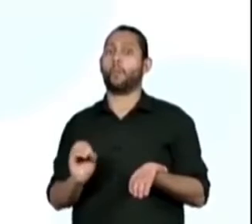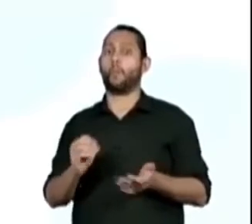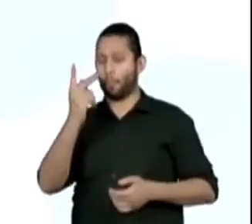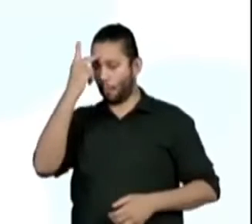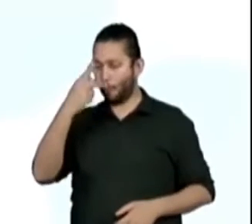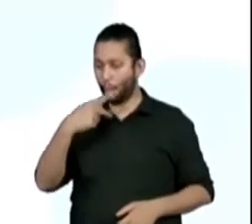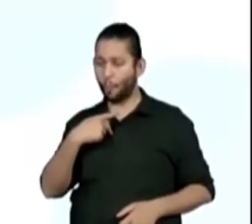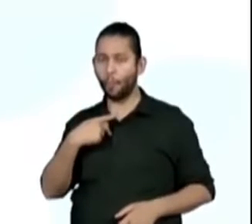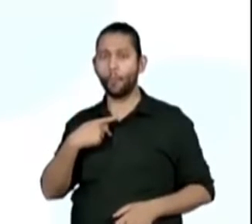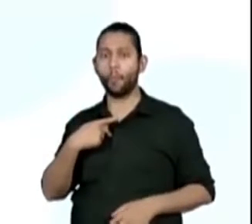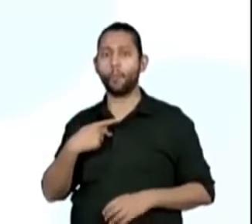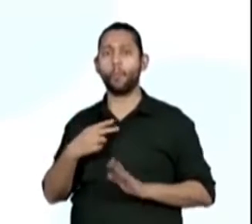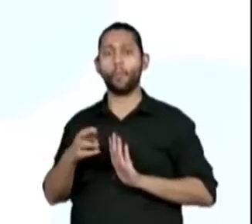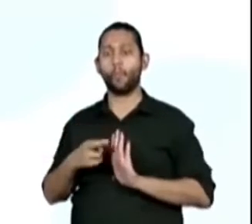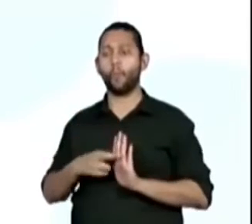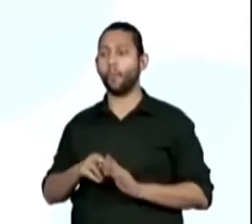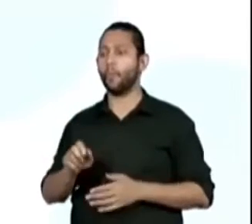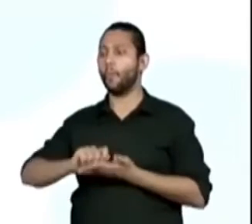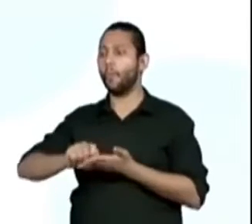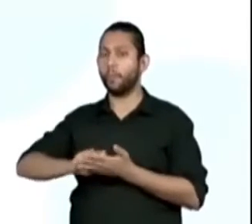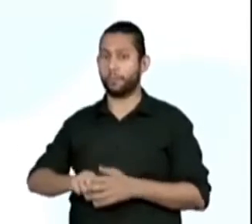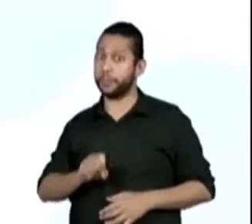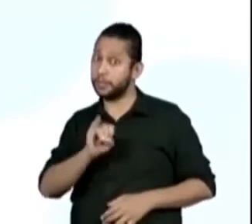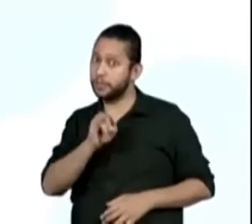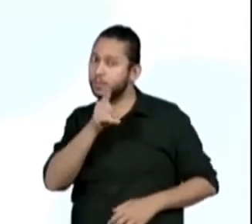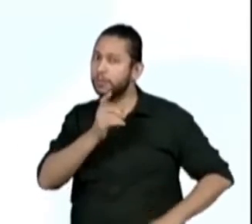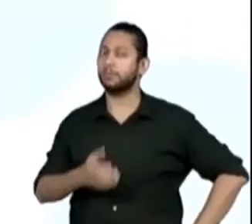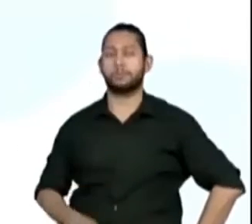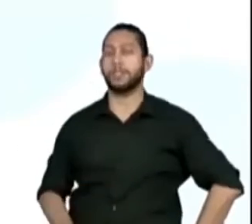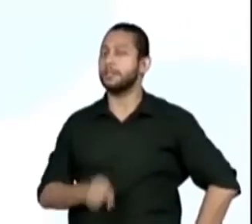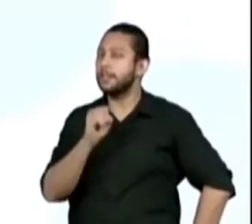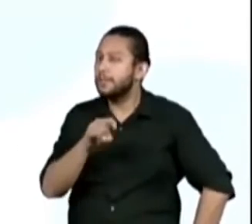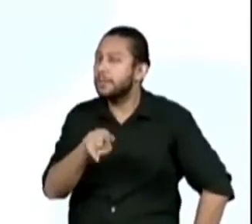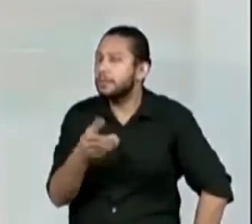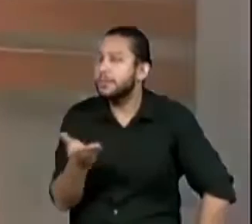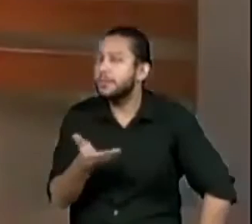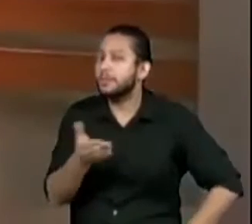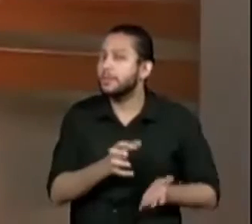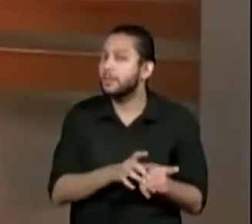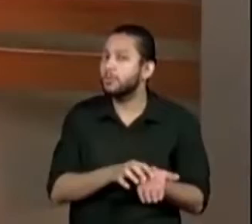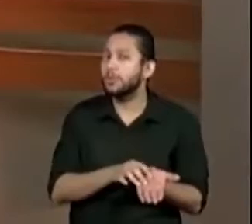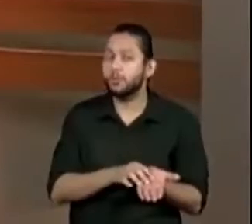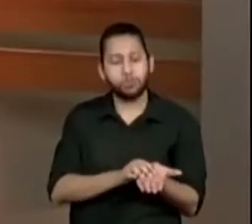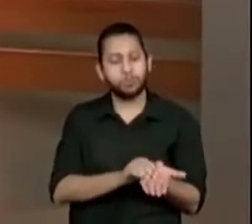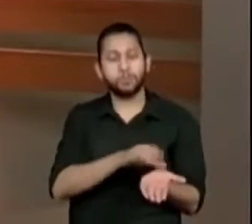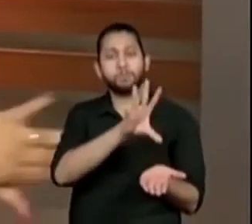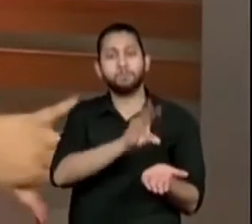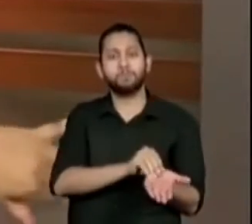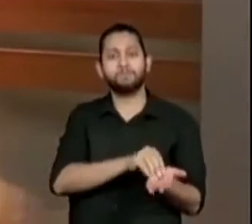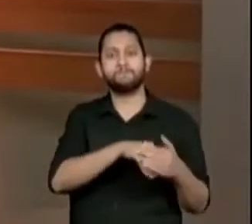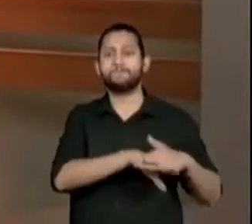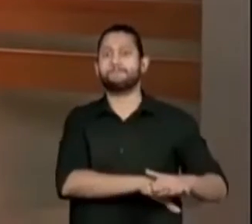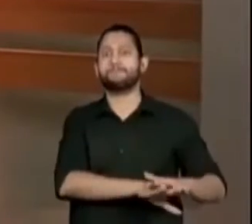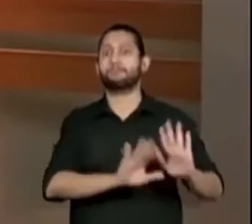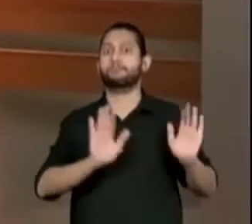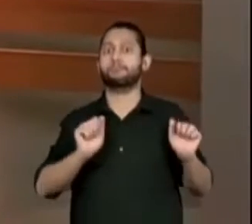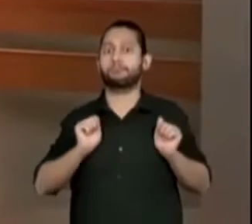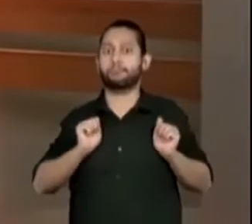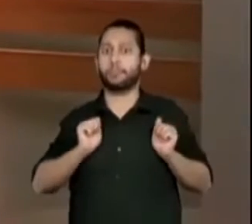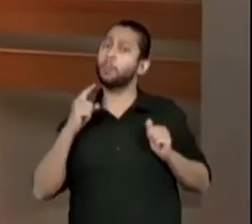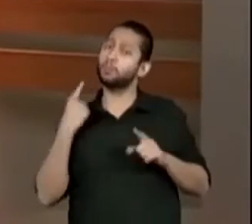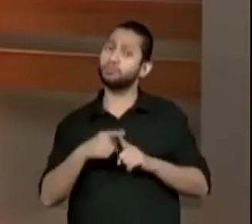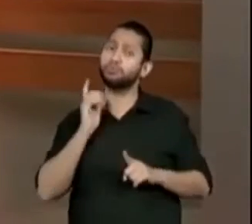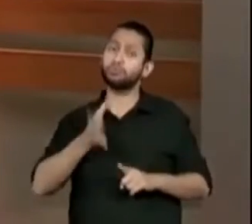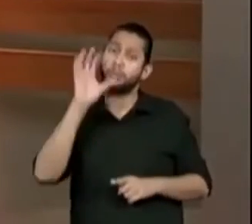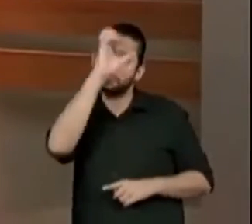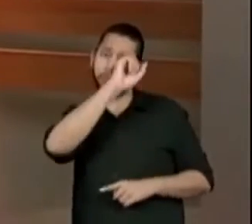Então, agora nada de calculadora. Em casa, se você tiver com a calculadora agora, pode desligar ela, tira ela. Você já